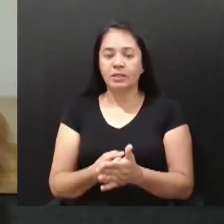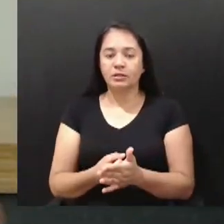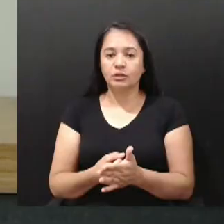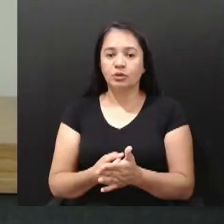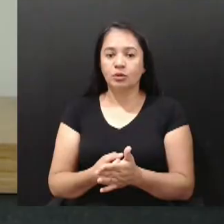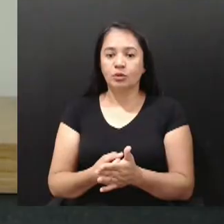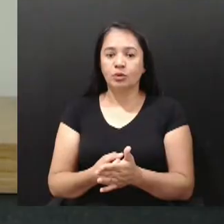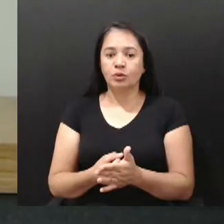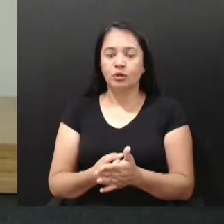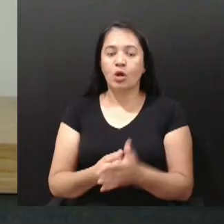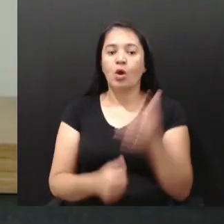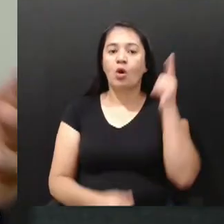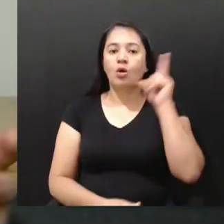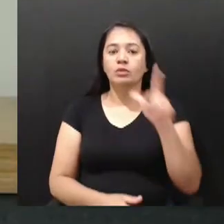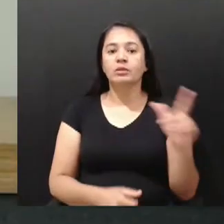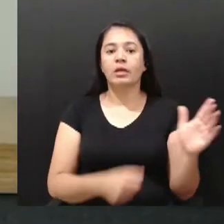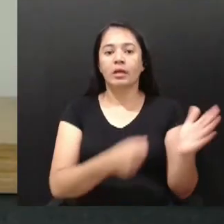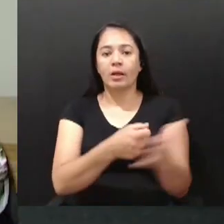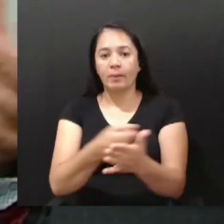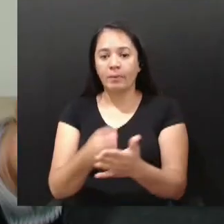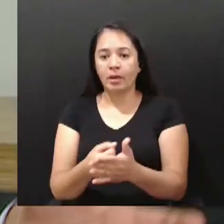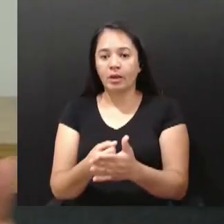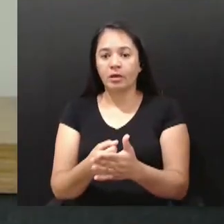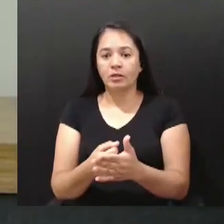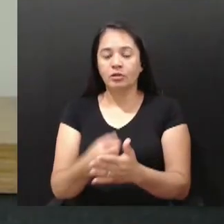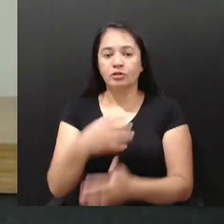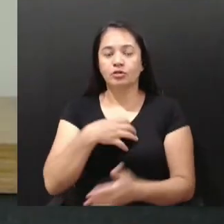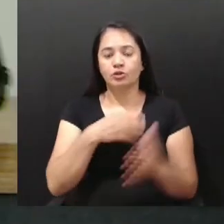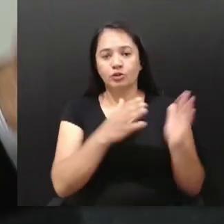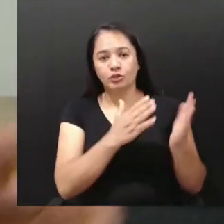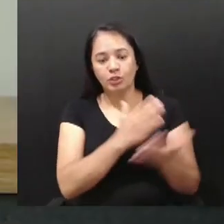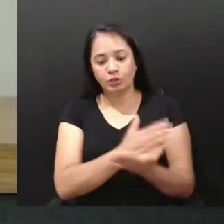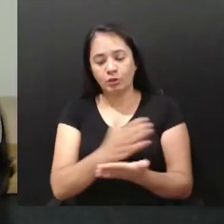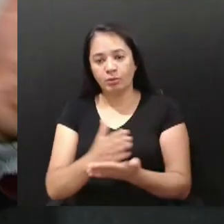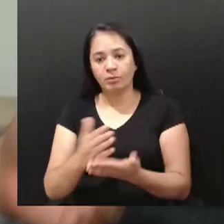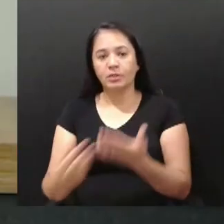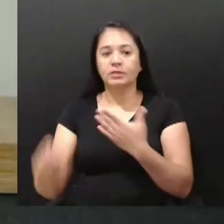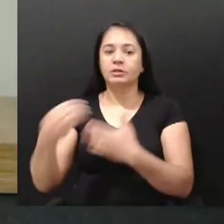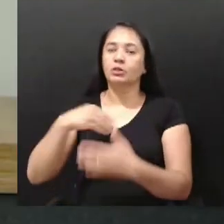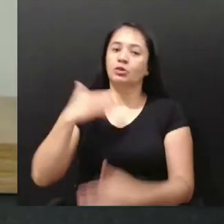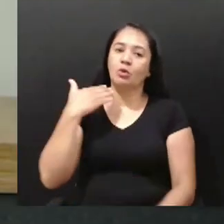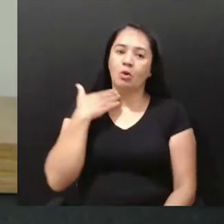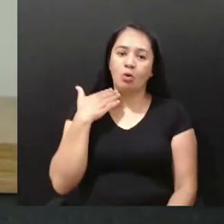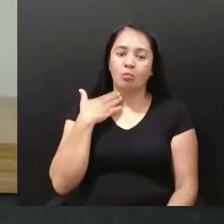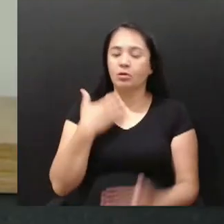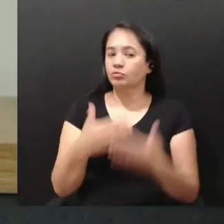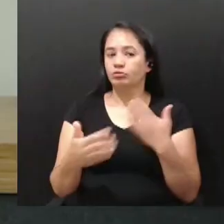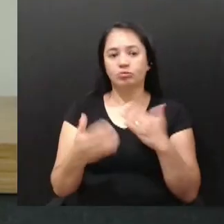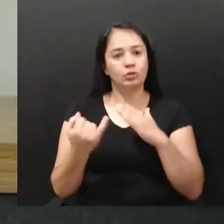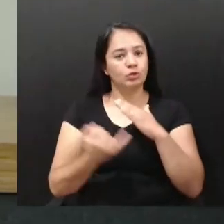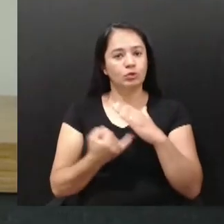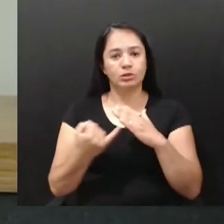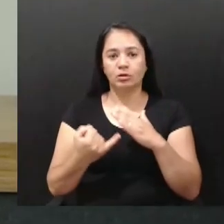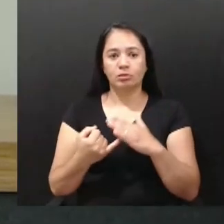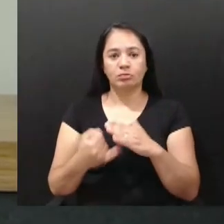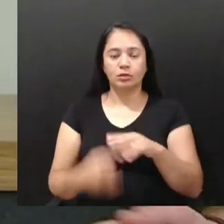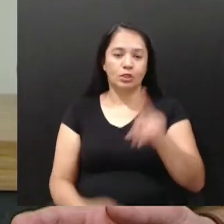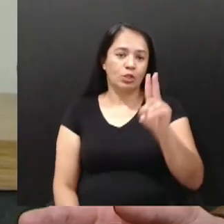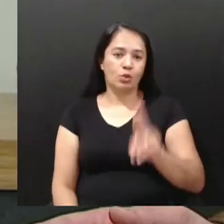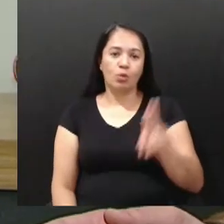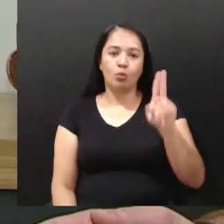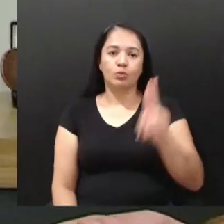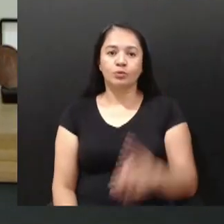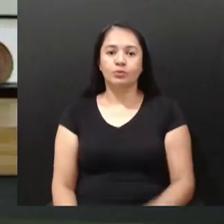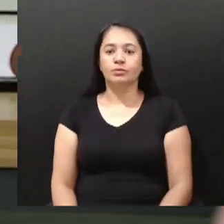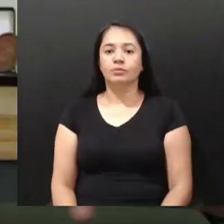consegue pagar essa conta de maneira parcelada dentro do banco, da fintech, da instituição de pagamento que ele realizou o pagamento. E